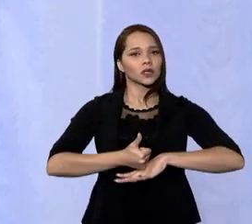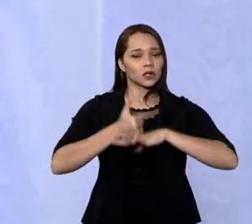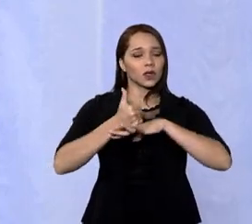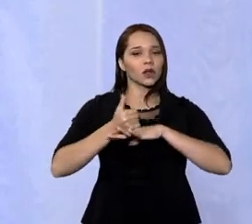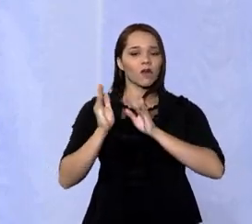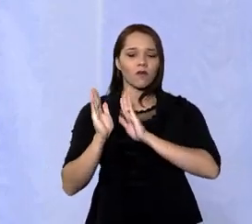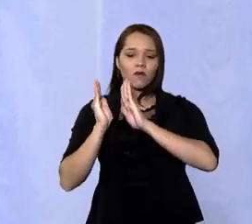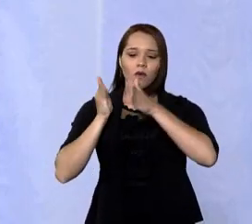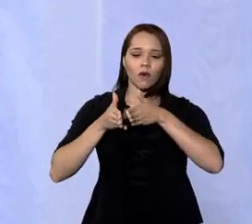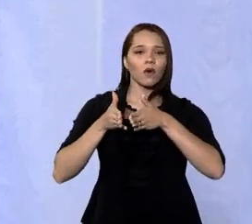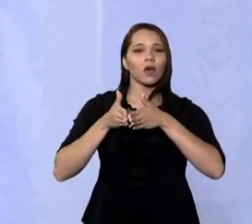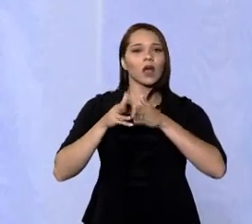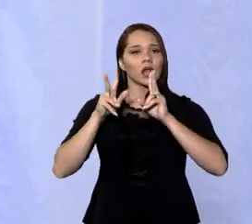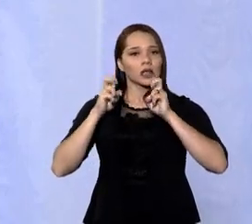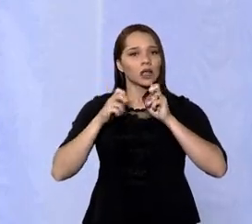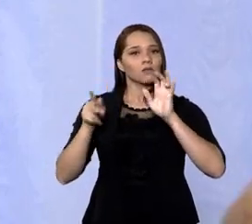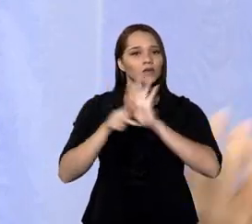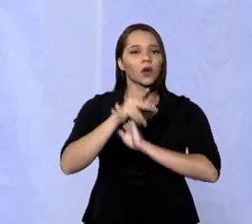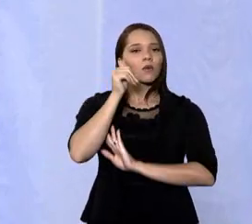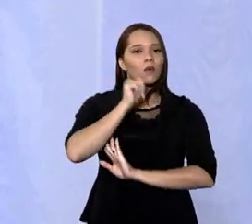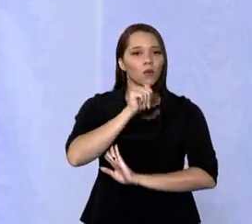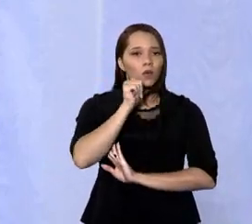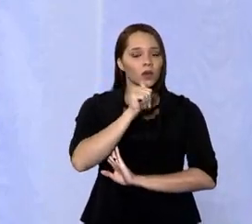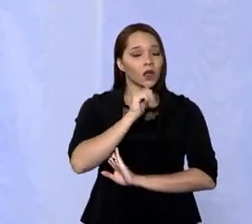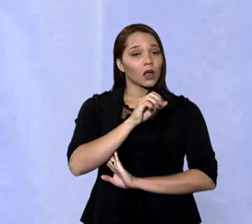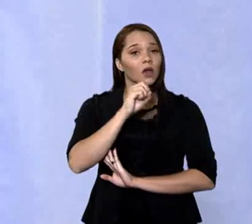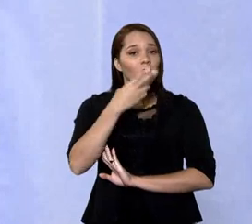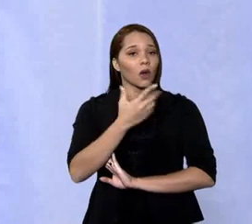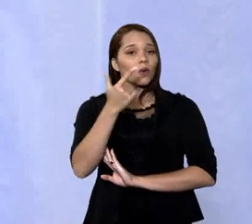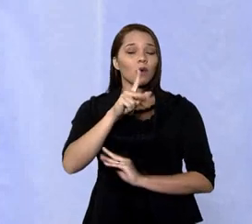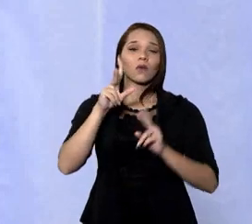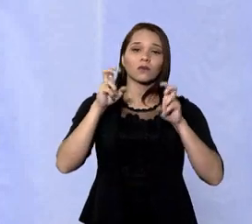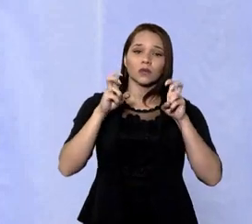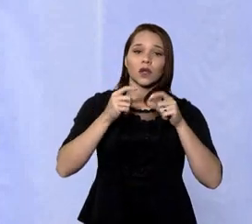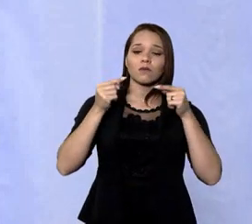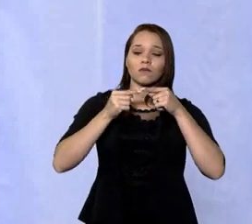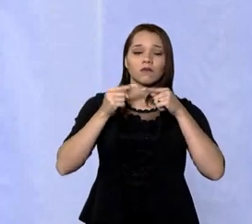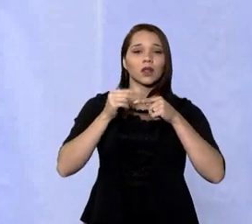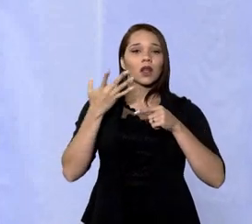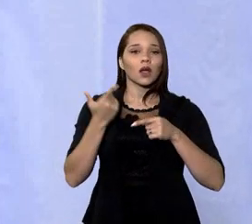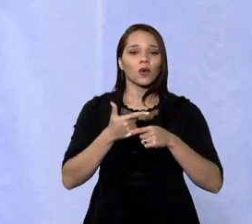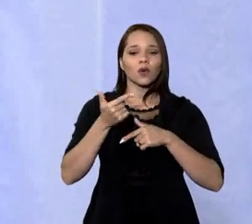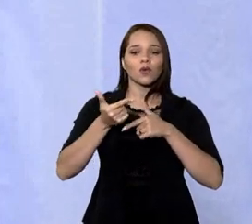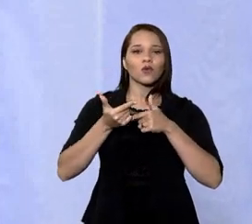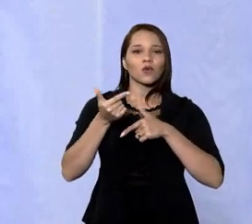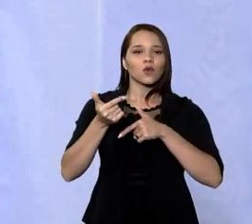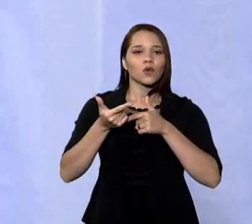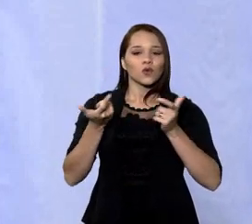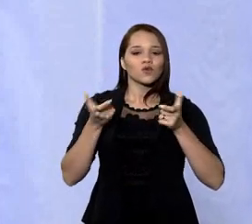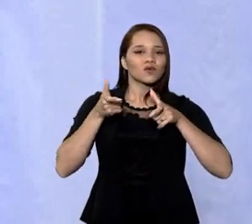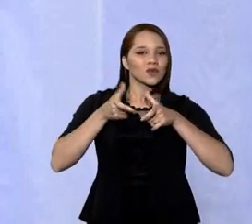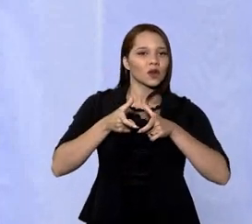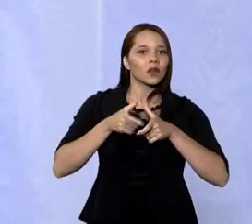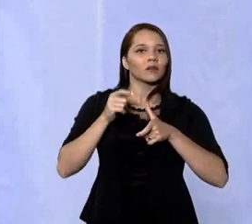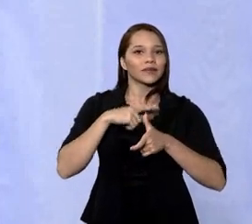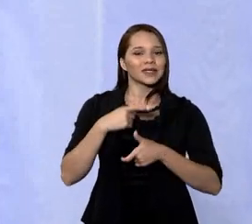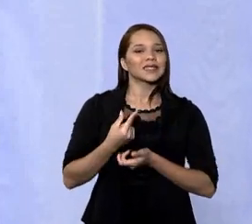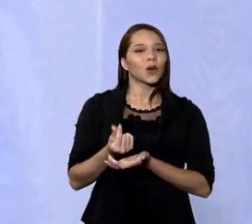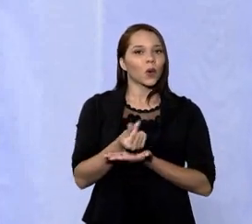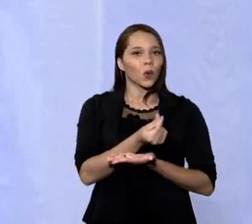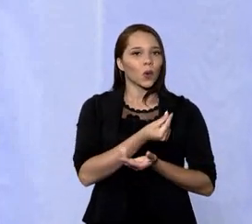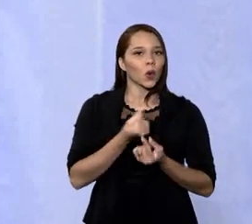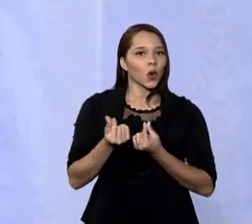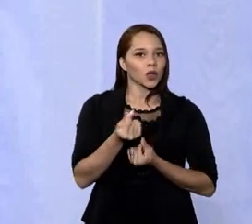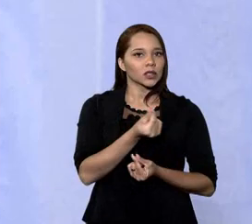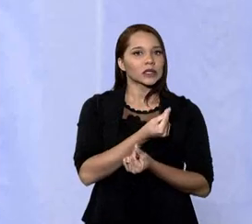subsecretarias voltadas assuntos para as mulheres ou para outros temas relacionados às minorias que e com